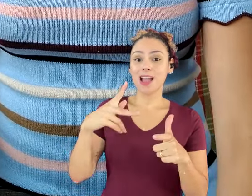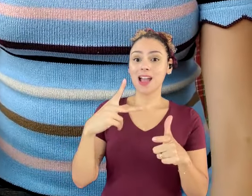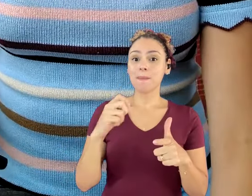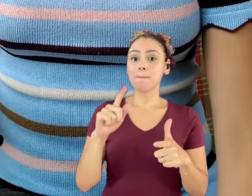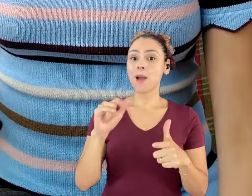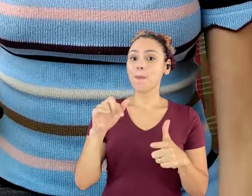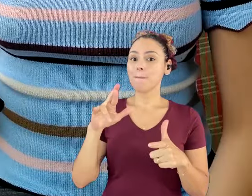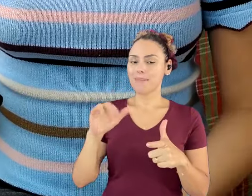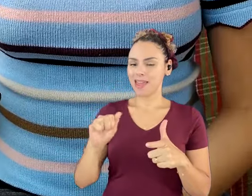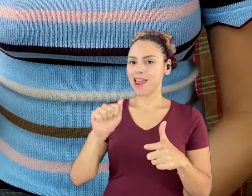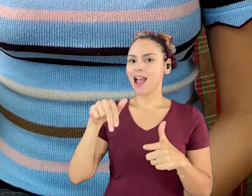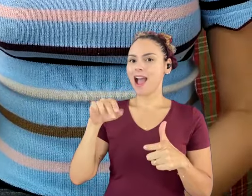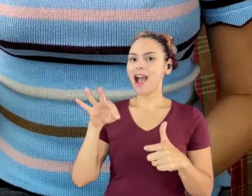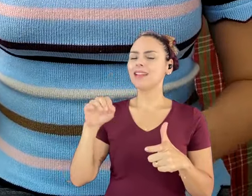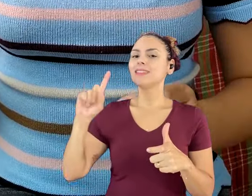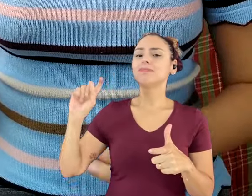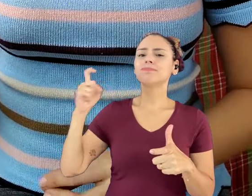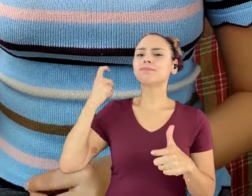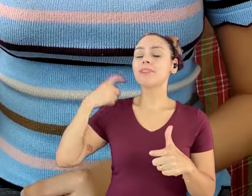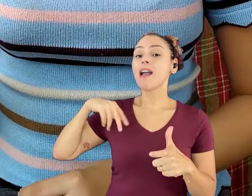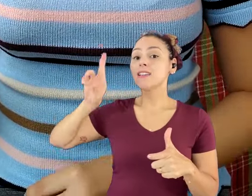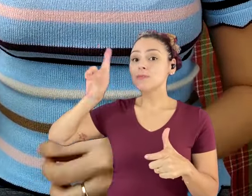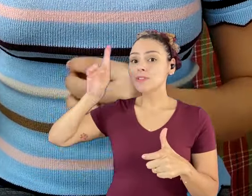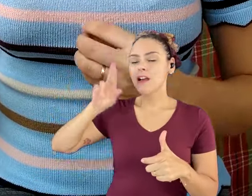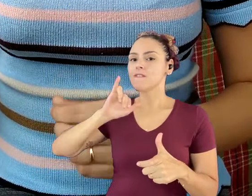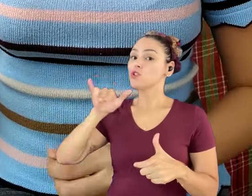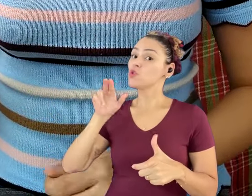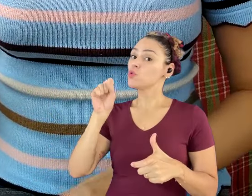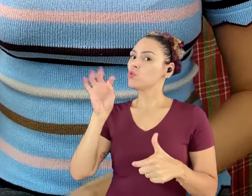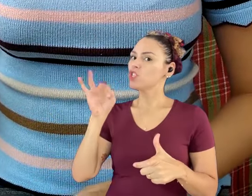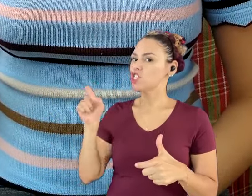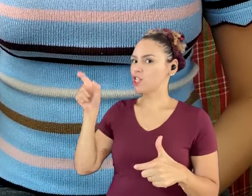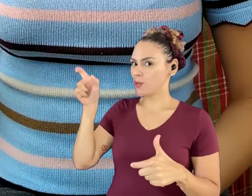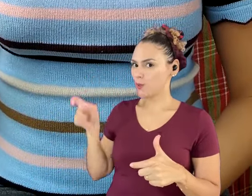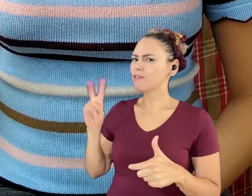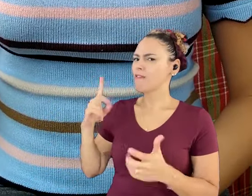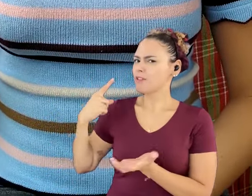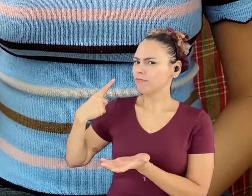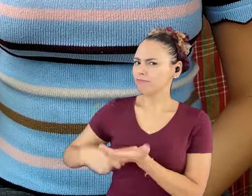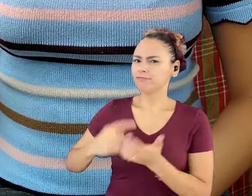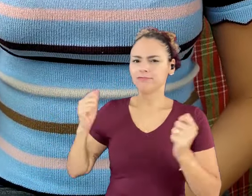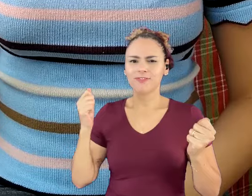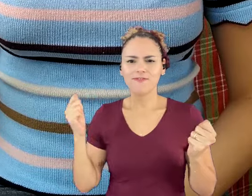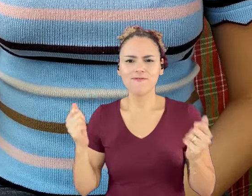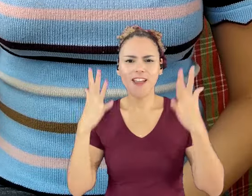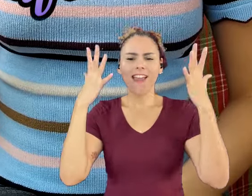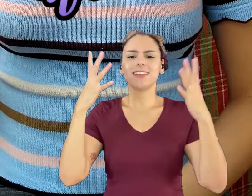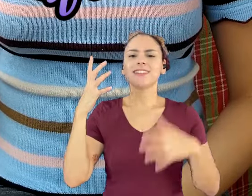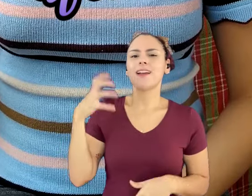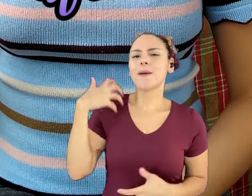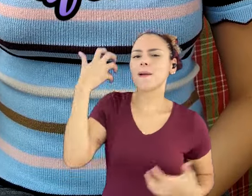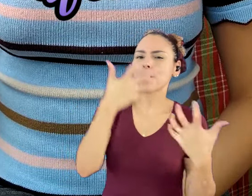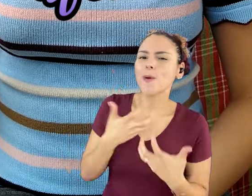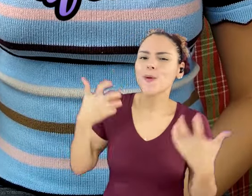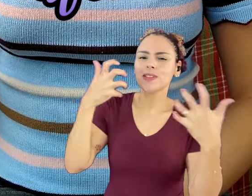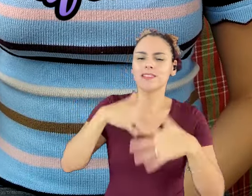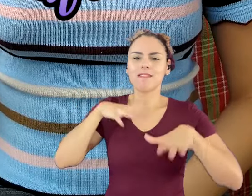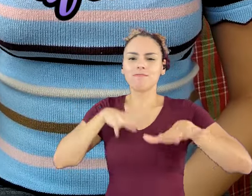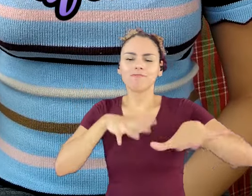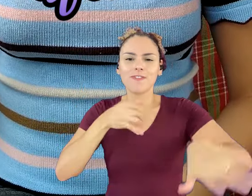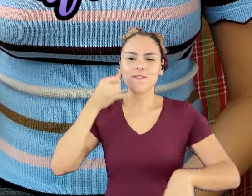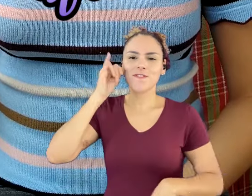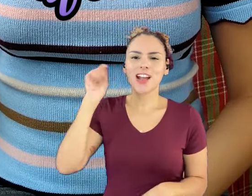Quando Palmeira das Antas pertencia ao capitão Justino Bento da Cruz, nunca faltou diversão. Vaquejada,